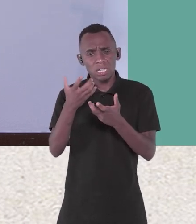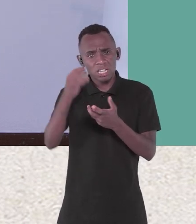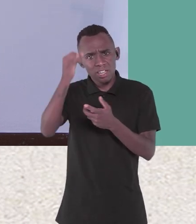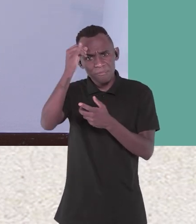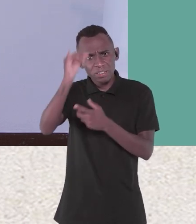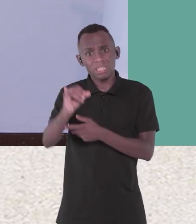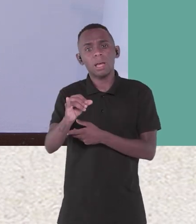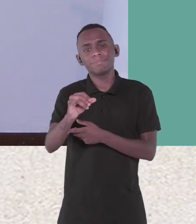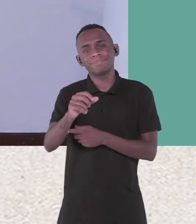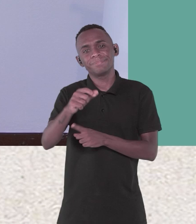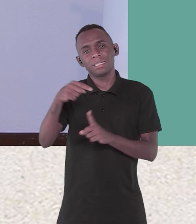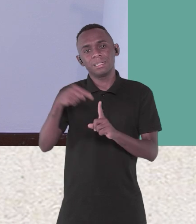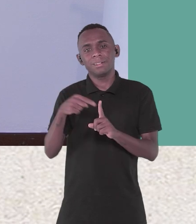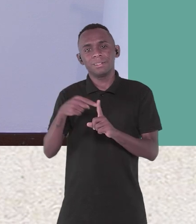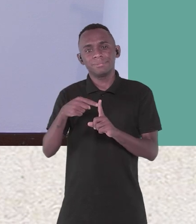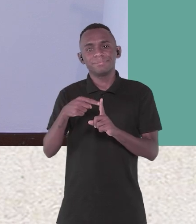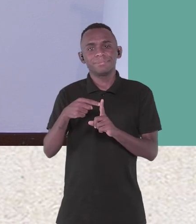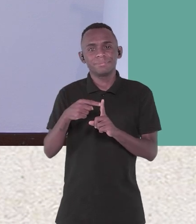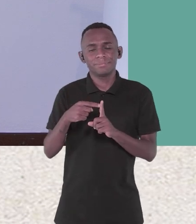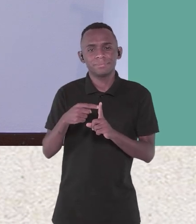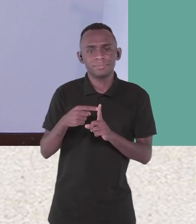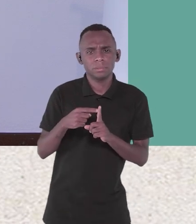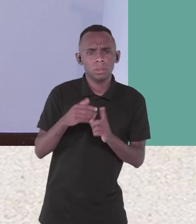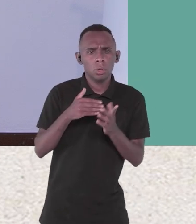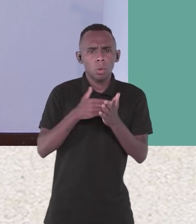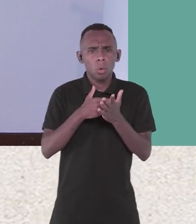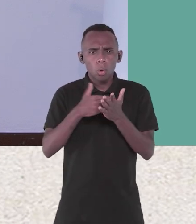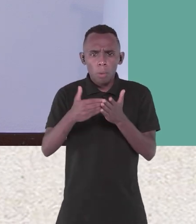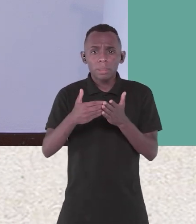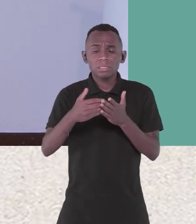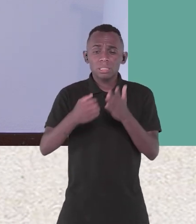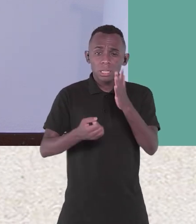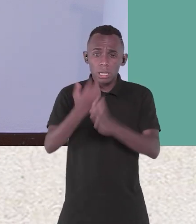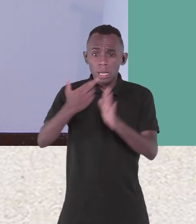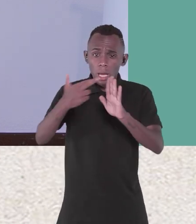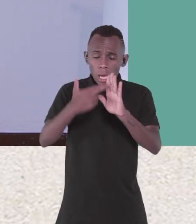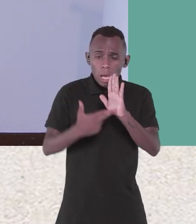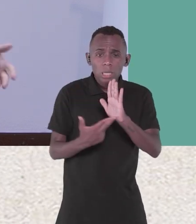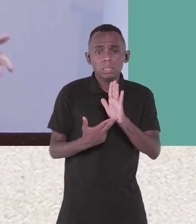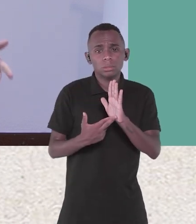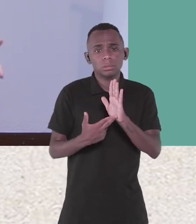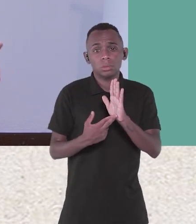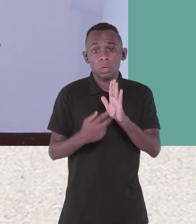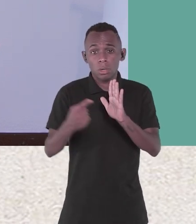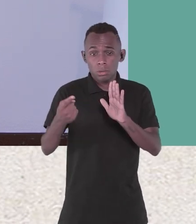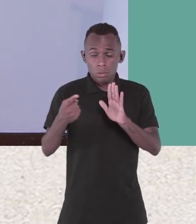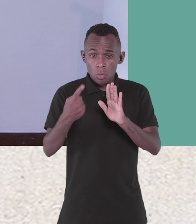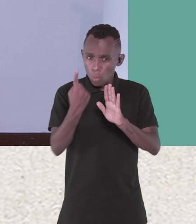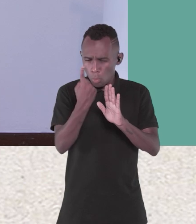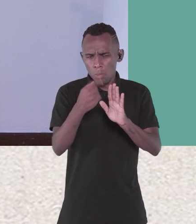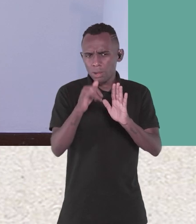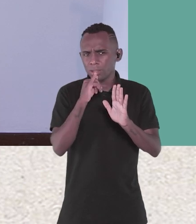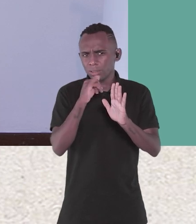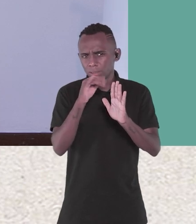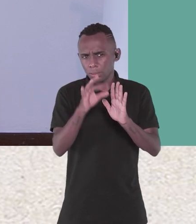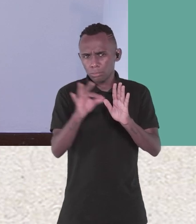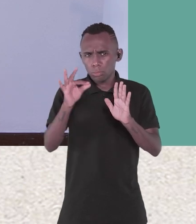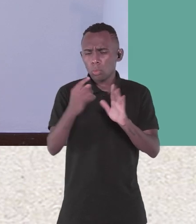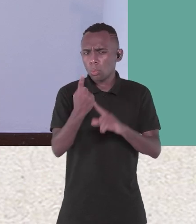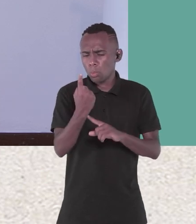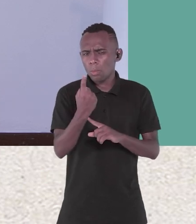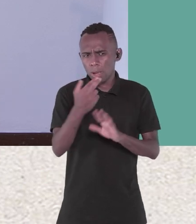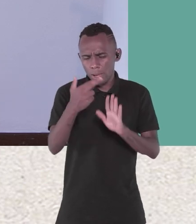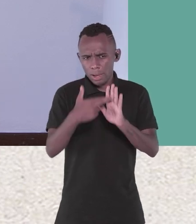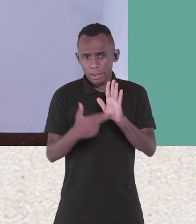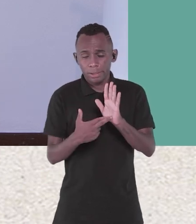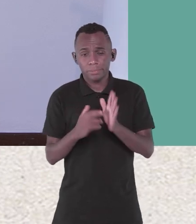era um incômodo para a entidade. E ele começa a aplicar regras. Né? Uma delas, e aí voltando a falar da Rússia, que é